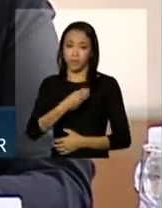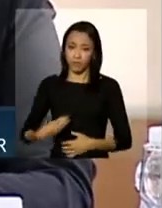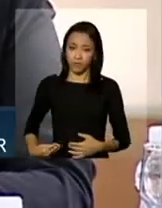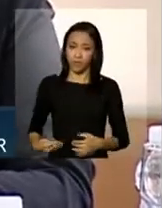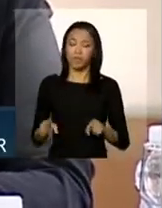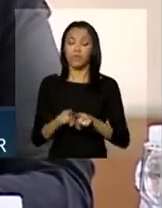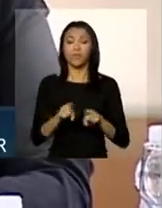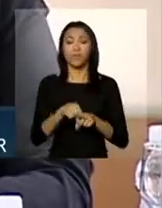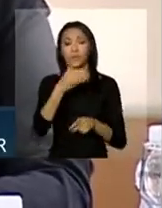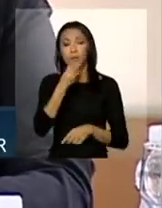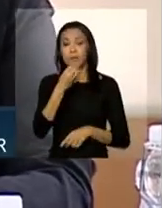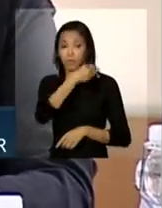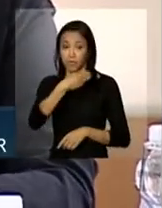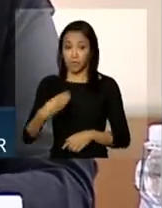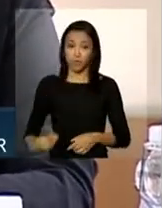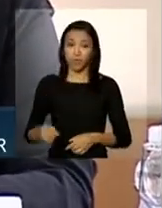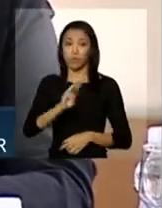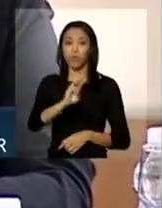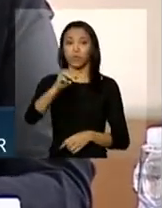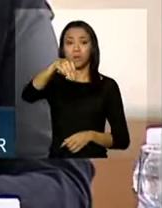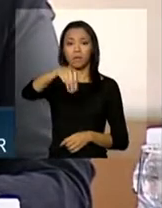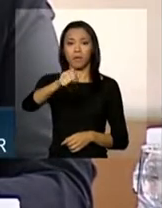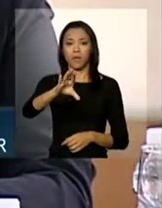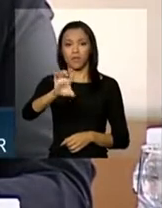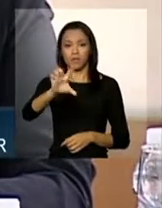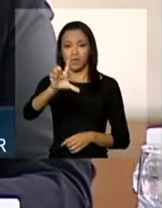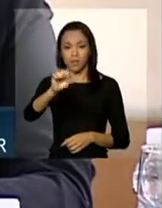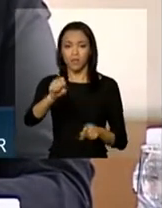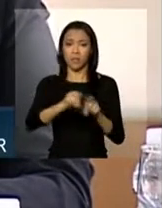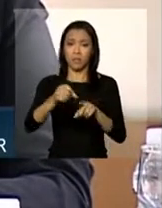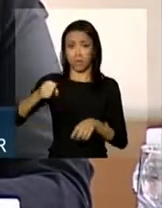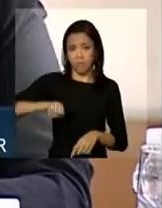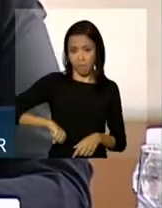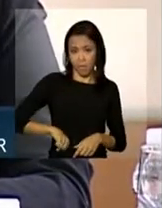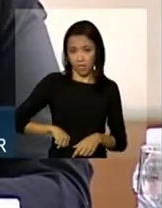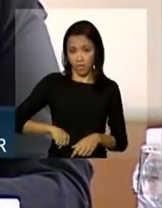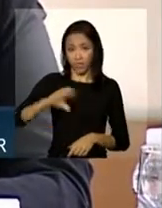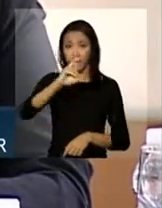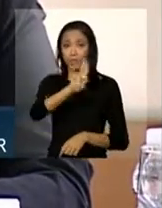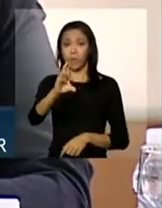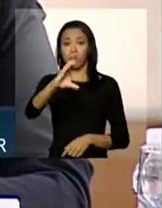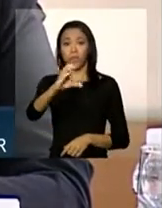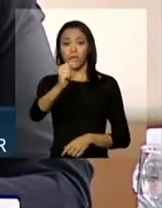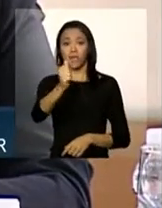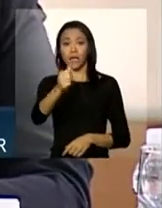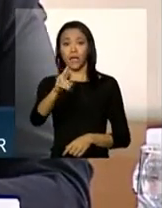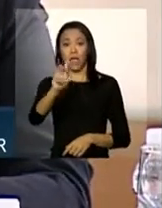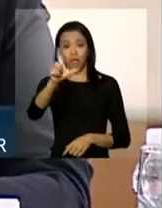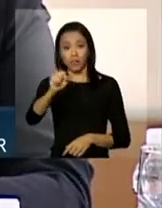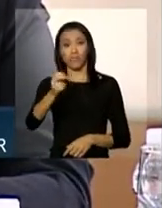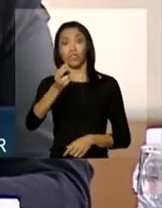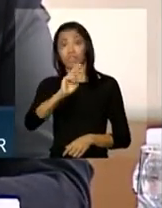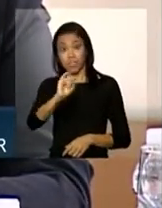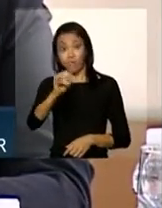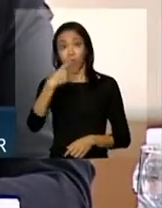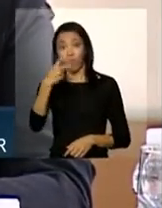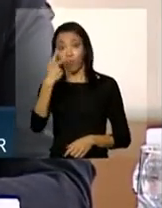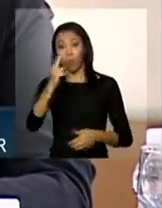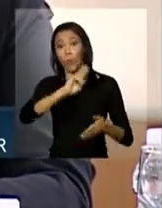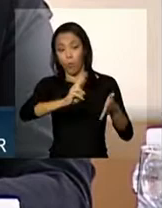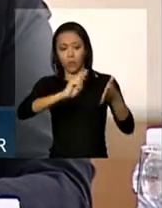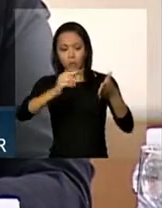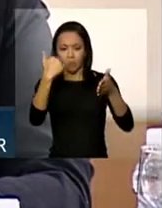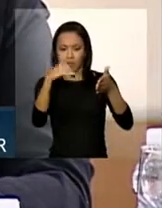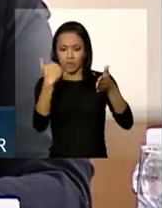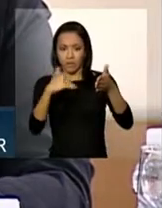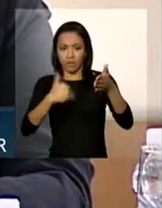ministro Marcelo Neri, do embaixador Carlos Paranho. Eu, se eu for nominar todos, eu vou ficar aqui muito tempo.